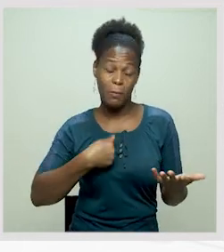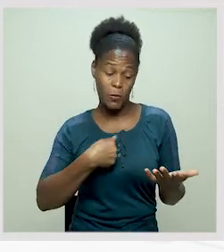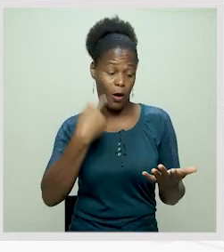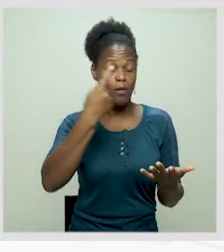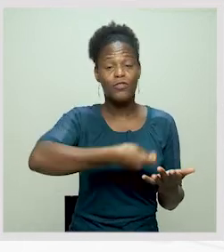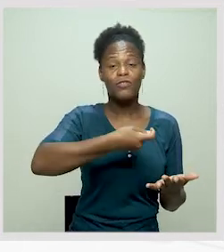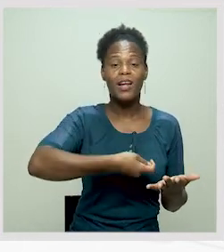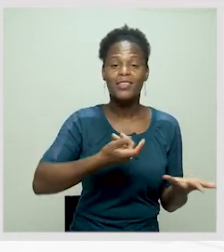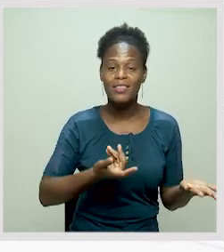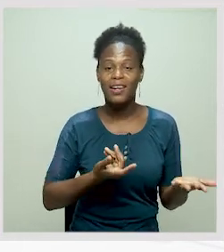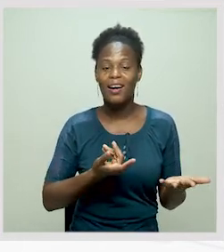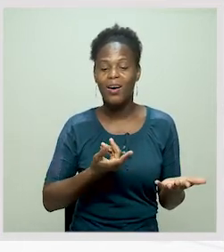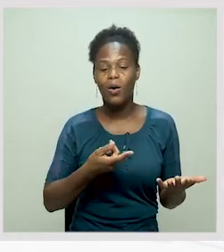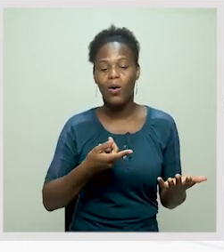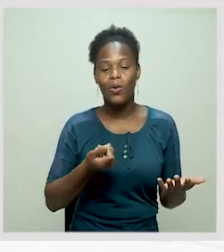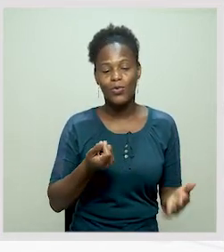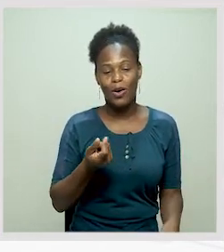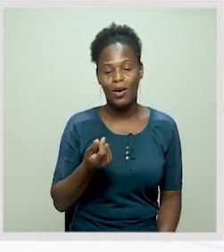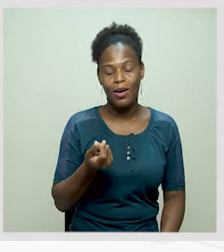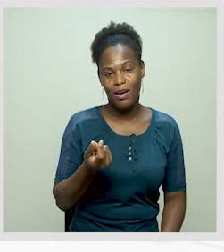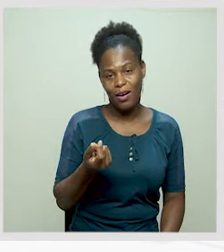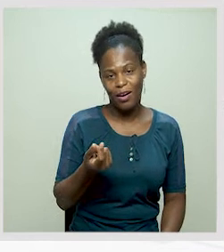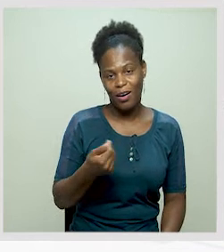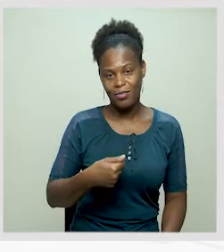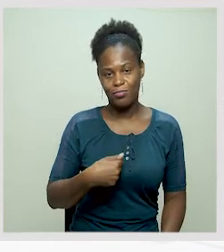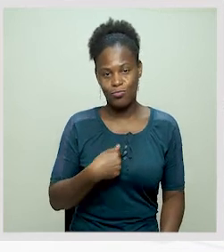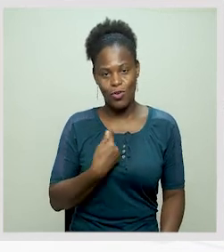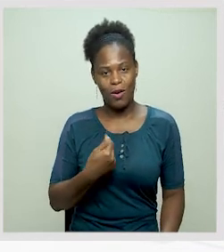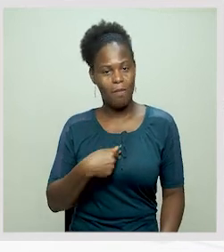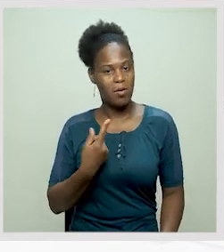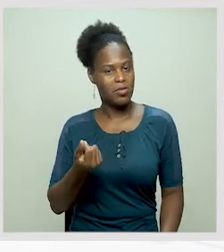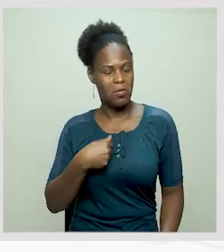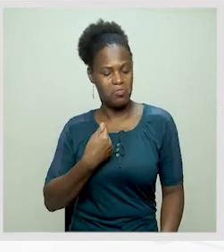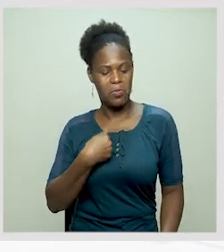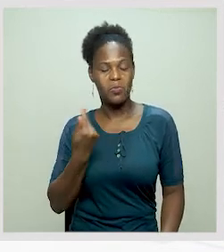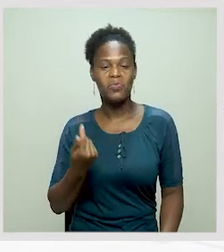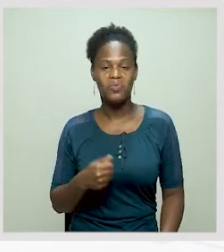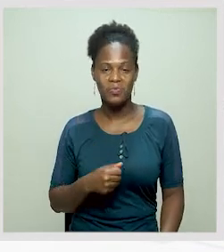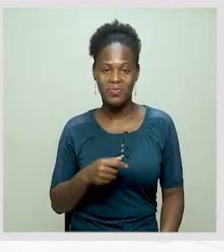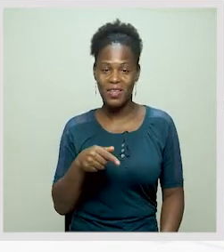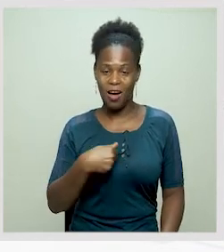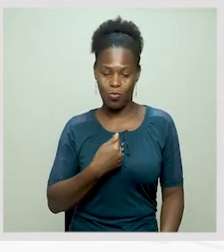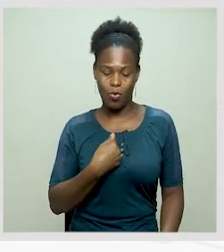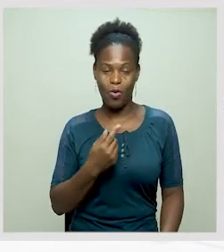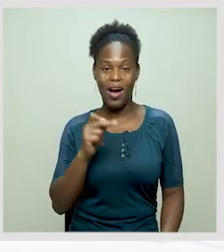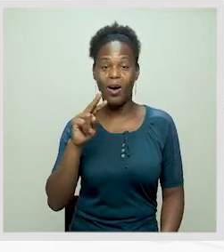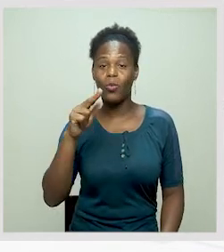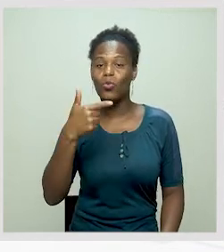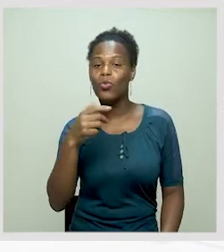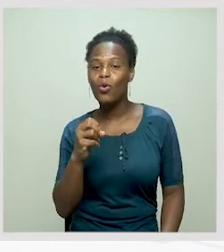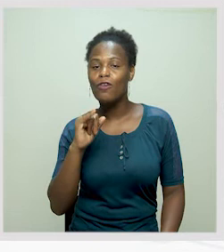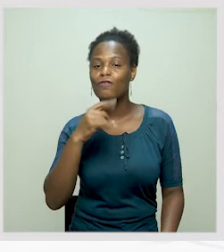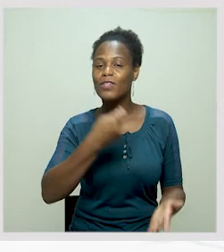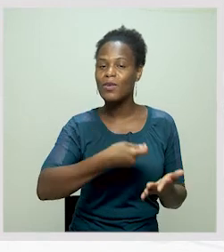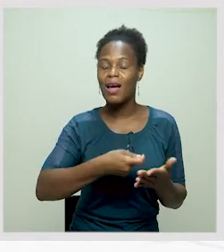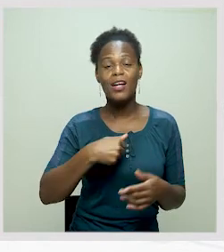autofinanciamento. Utilizou fundos próprios. autofinanciamento, utilizou